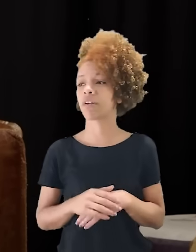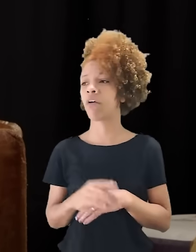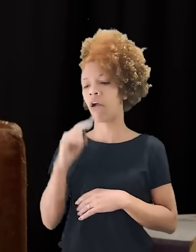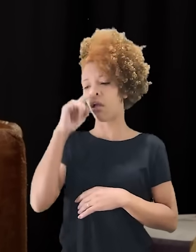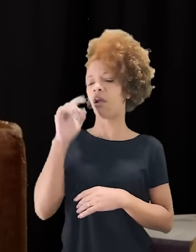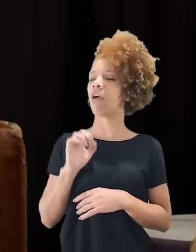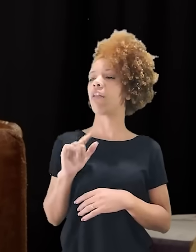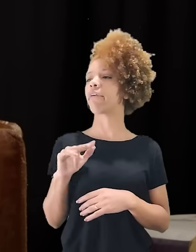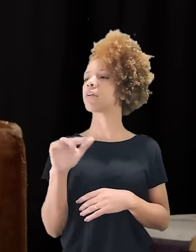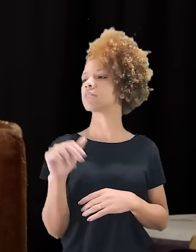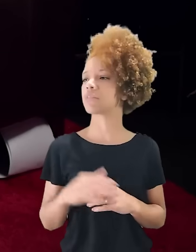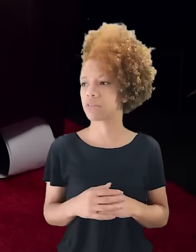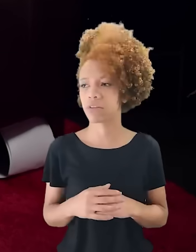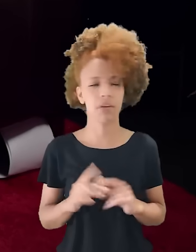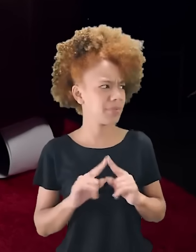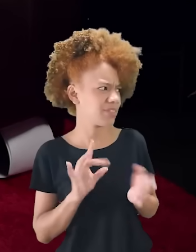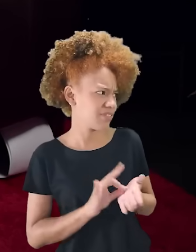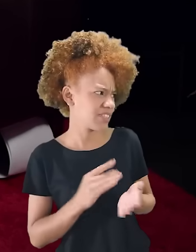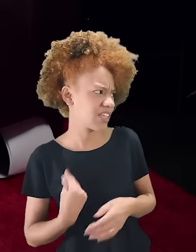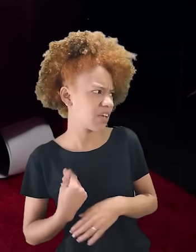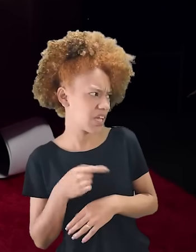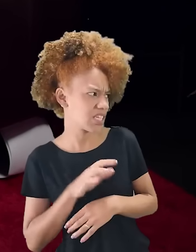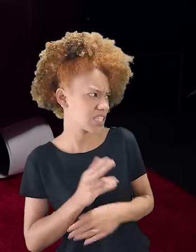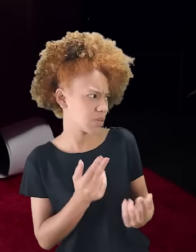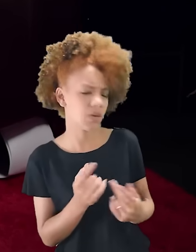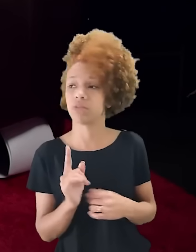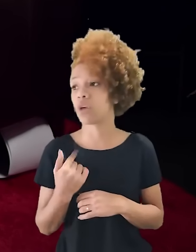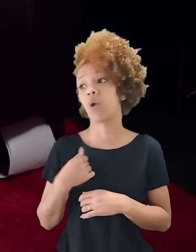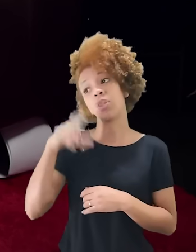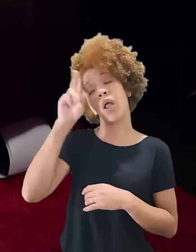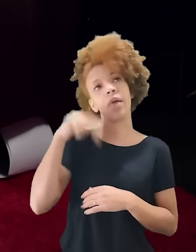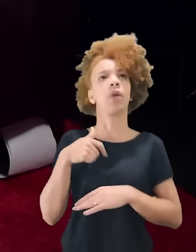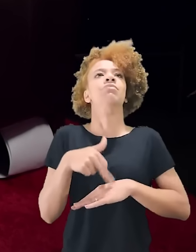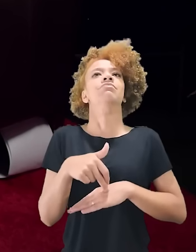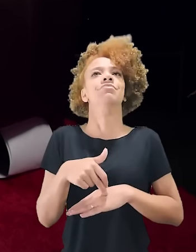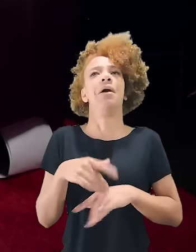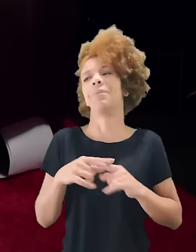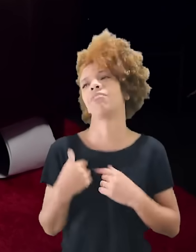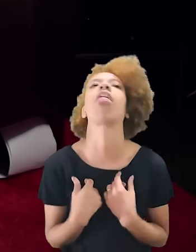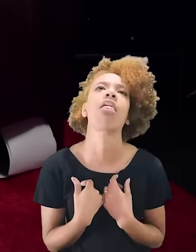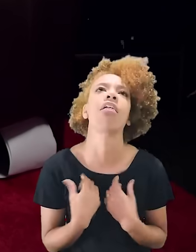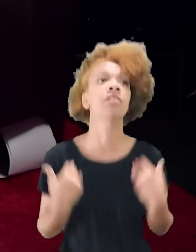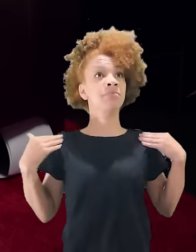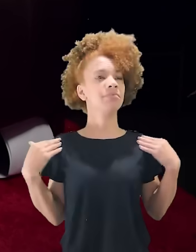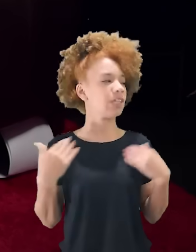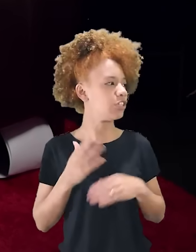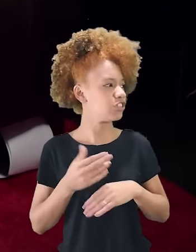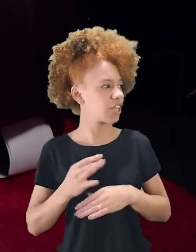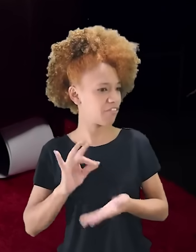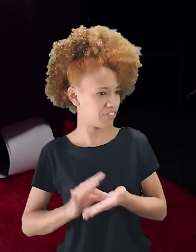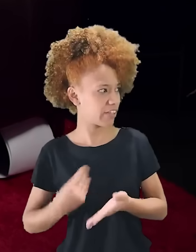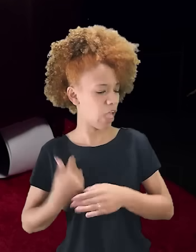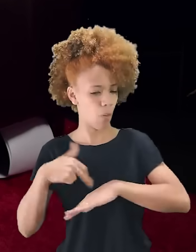elegância elegância Mas você anda assim na vida real elegância na vida real não não ando Não quando eu lembro eu ando Ah é você Você já andou de passarela na vida